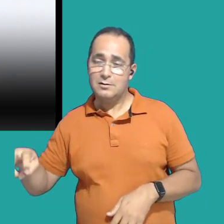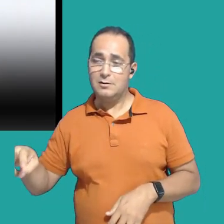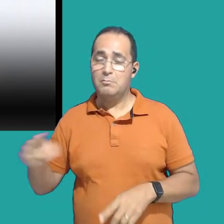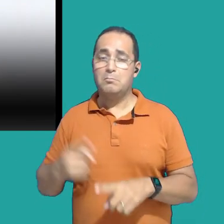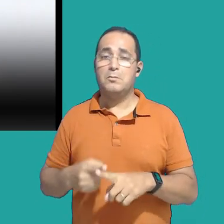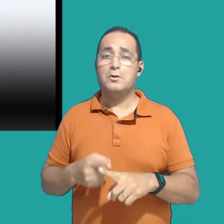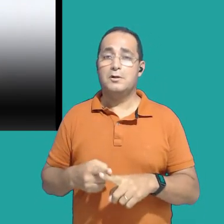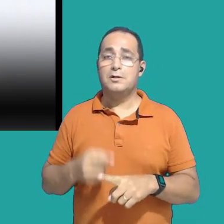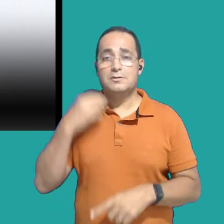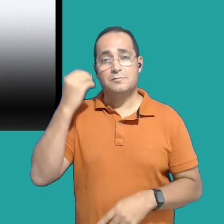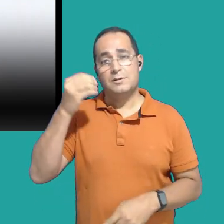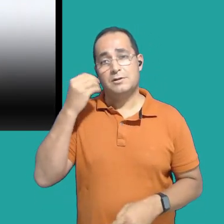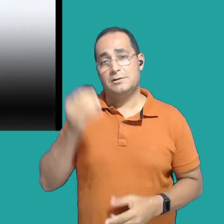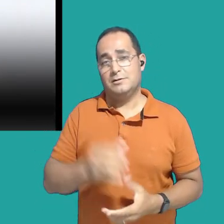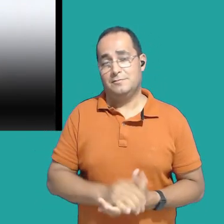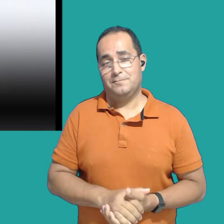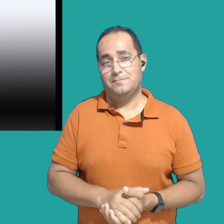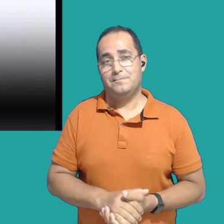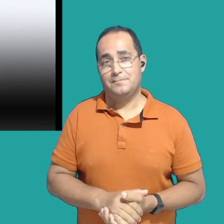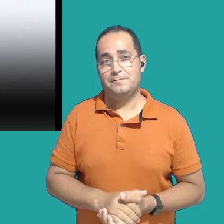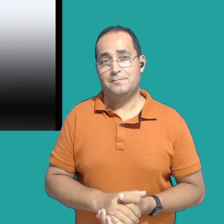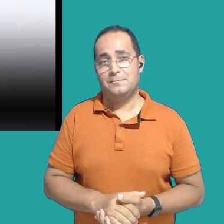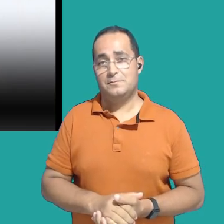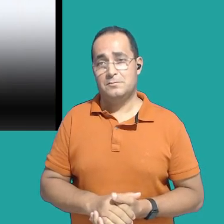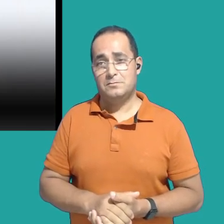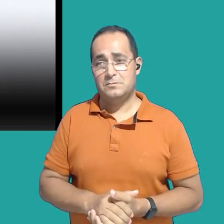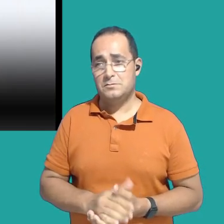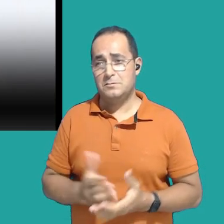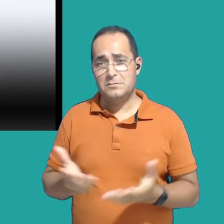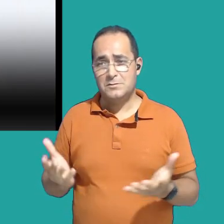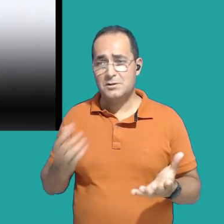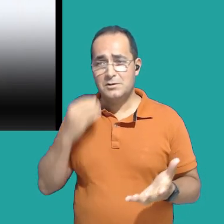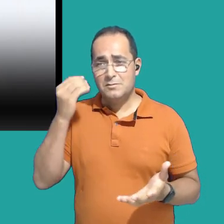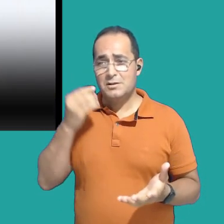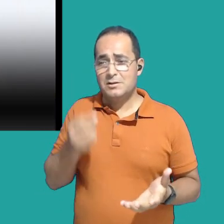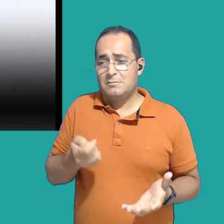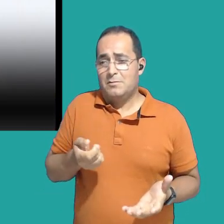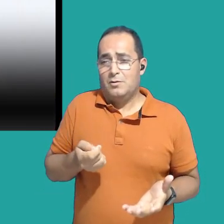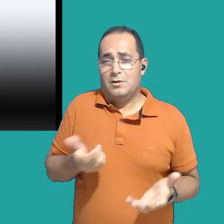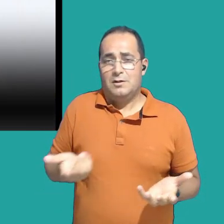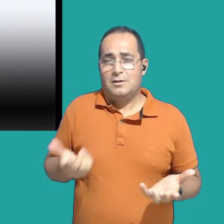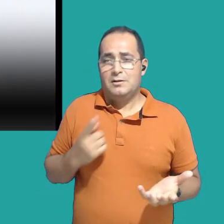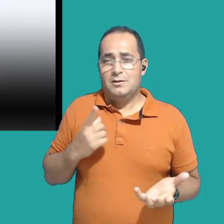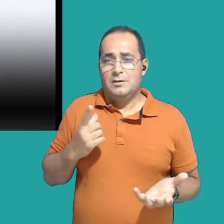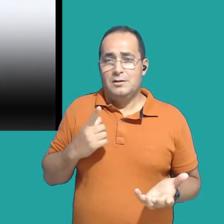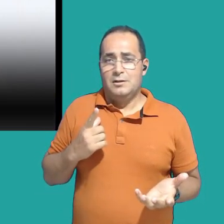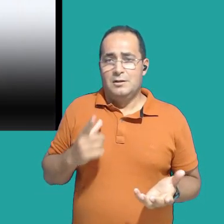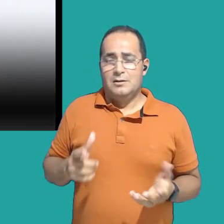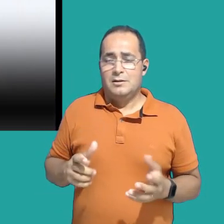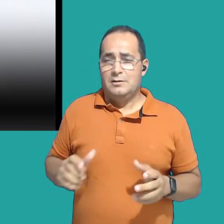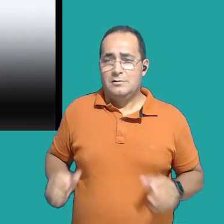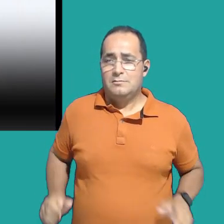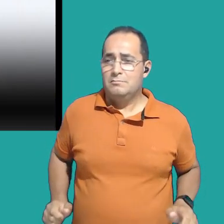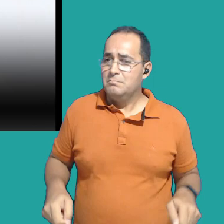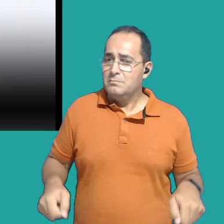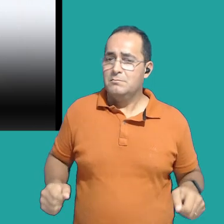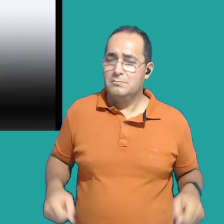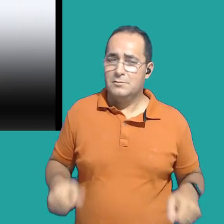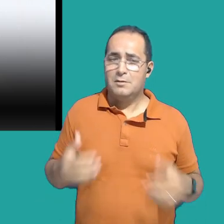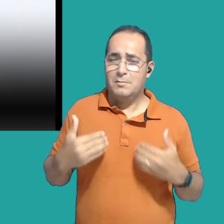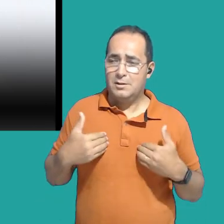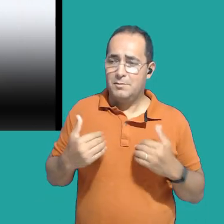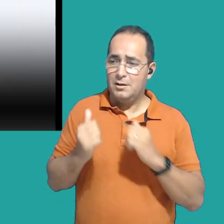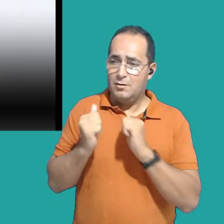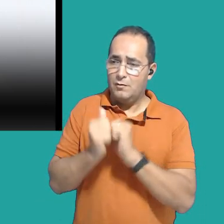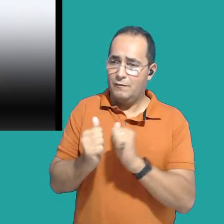deslocada. Mas por quê? Experiência, sabe? Exato. E, assim, eu tive muita pouca experiência com pessoa que era cadeirante, mas